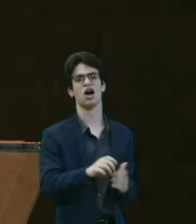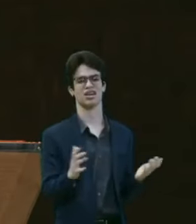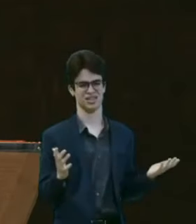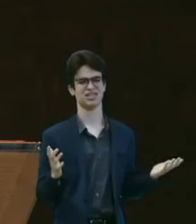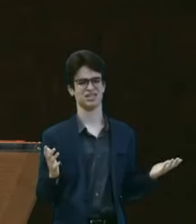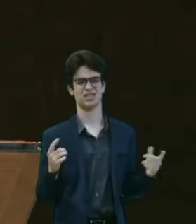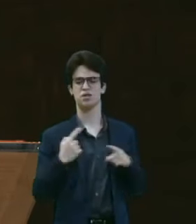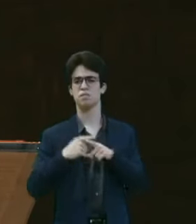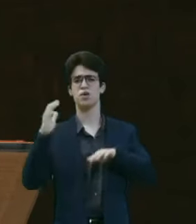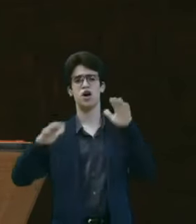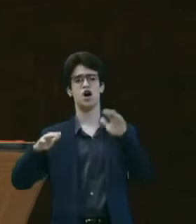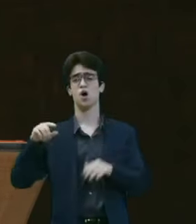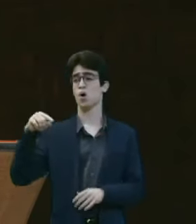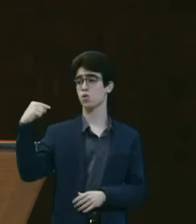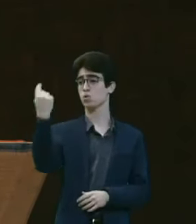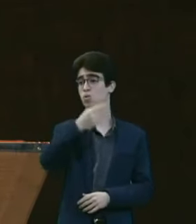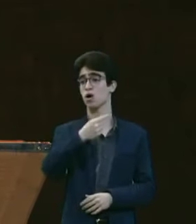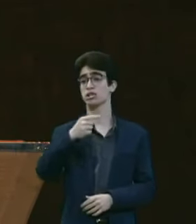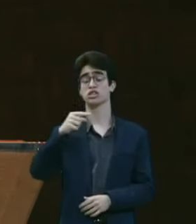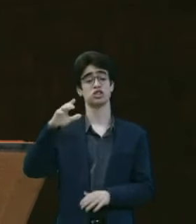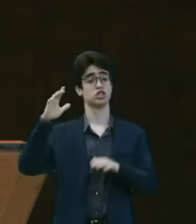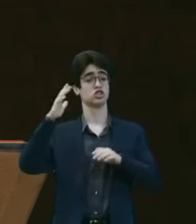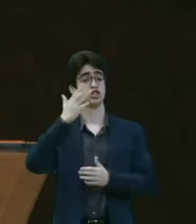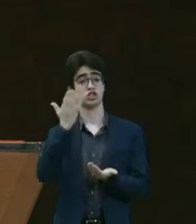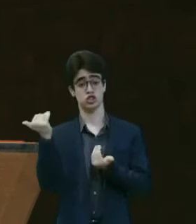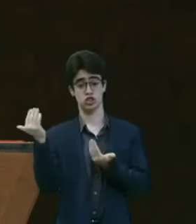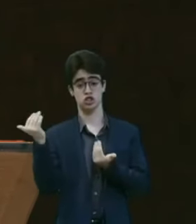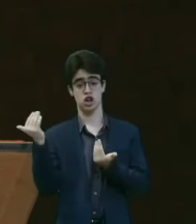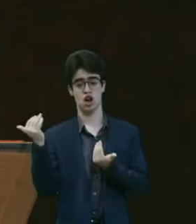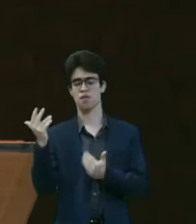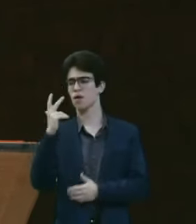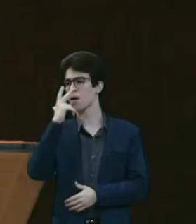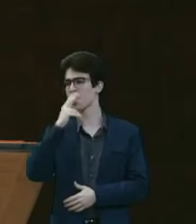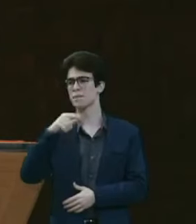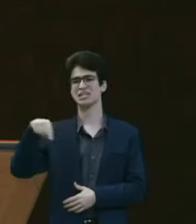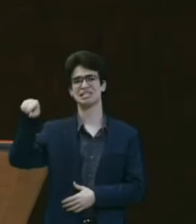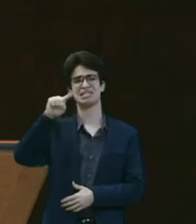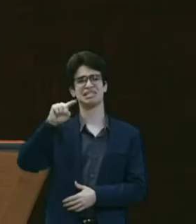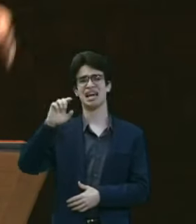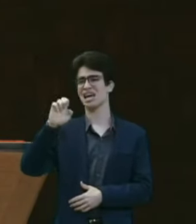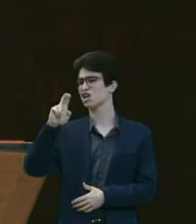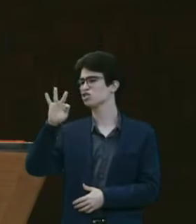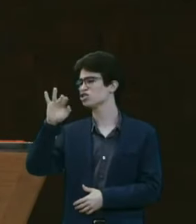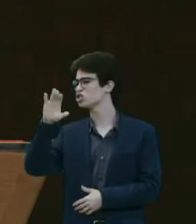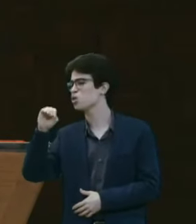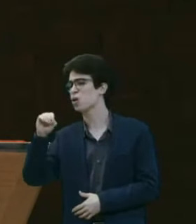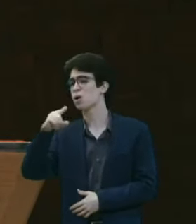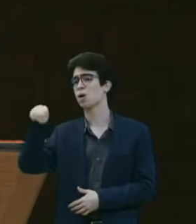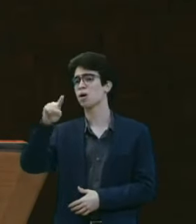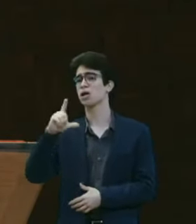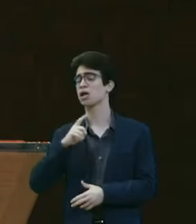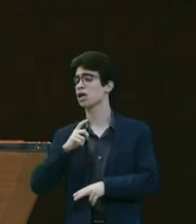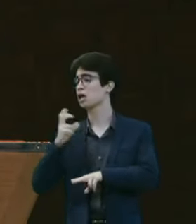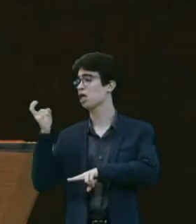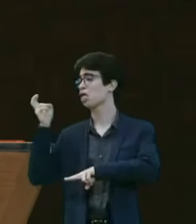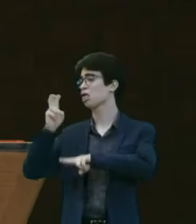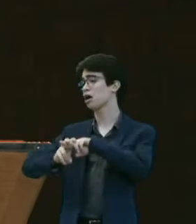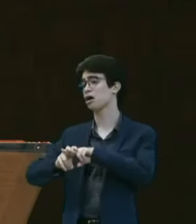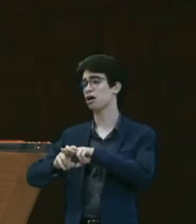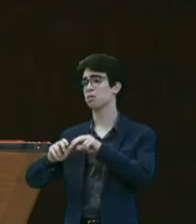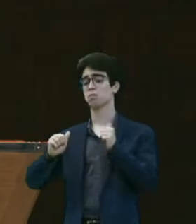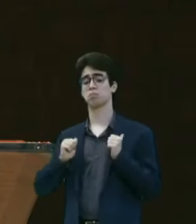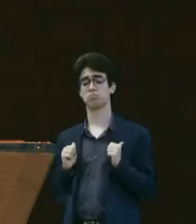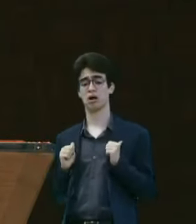Hoje os jovens na igreja são como Eutico. Muitos deles estão sentados à janela.